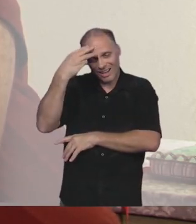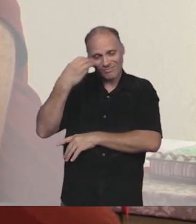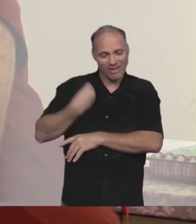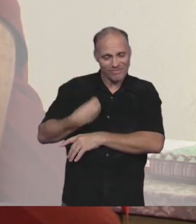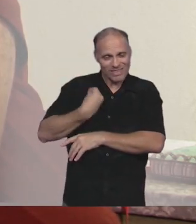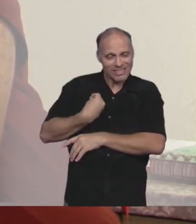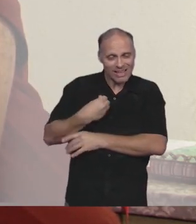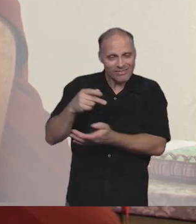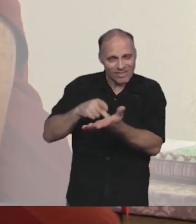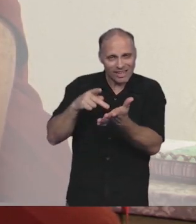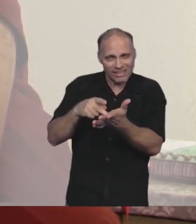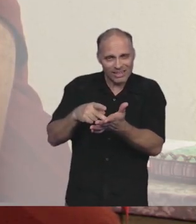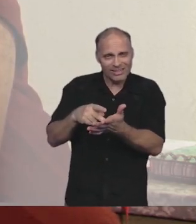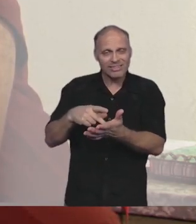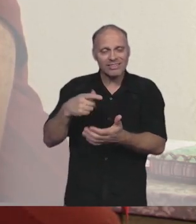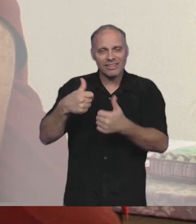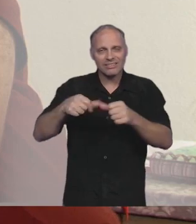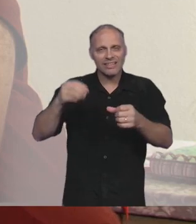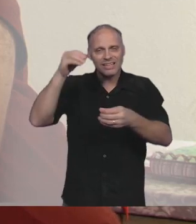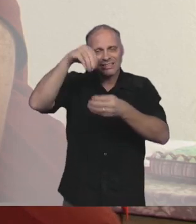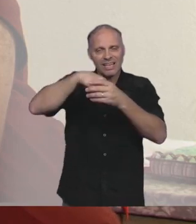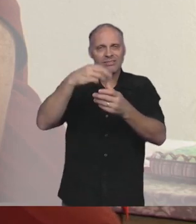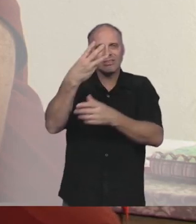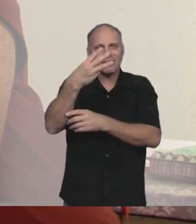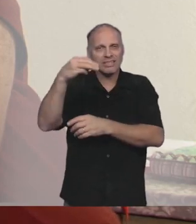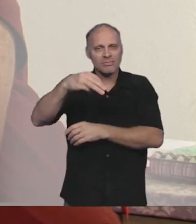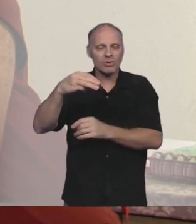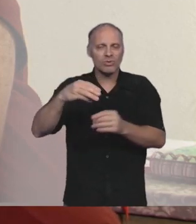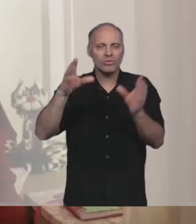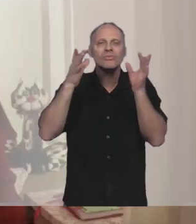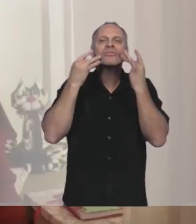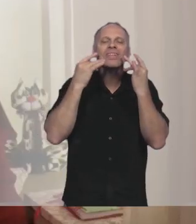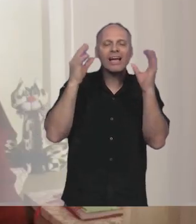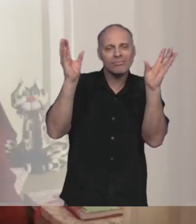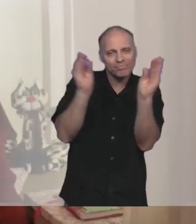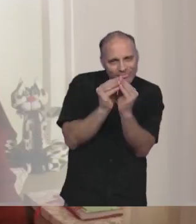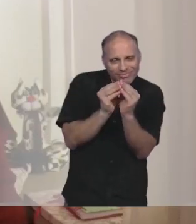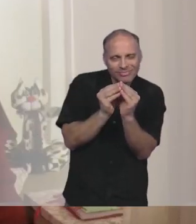que ser verdadeiro, né? Se fala muito em verdade no teatro.